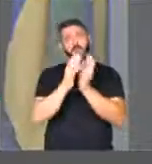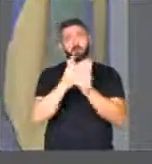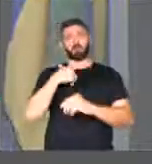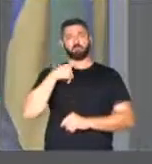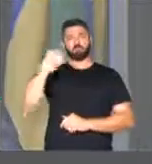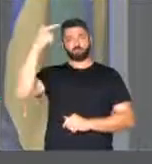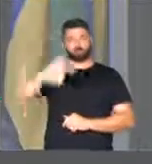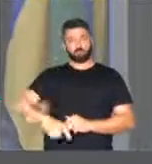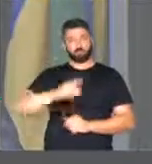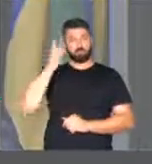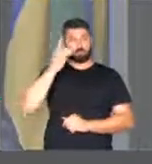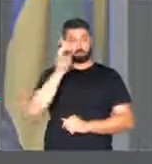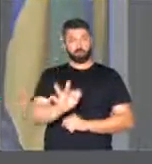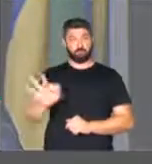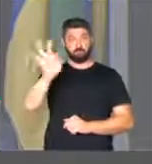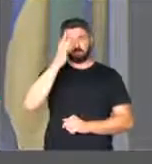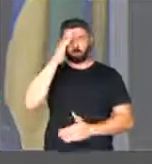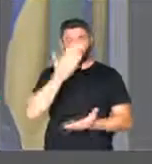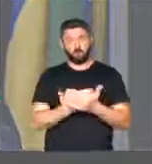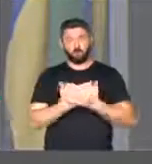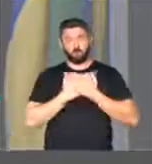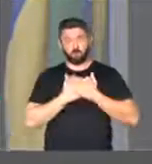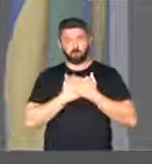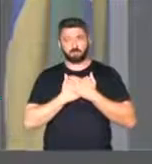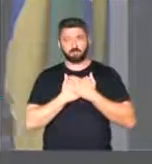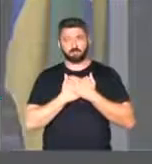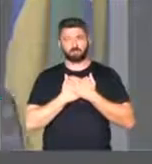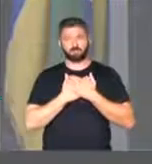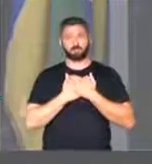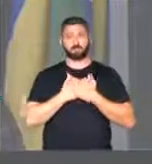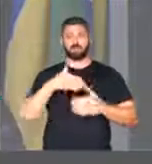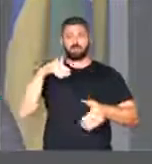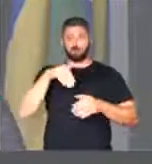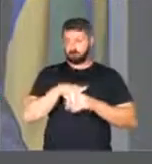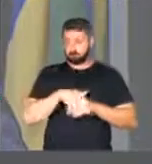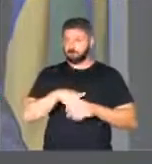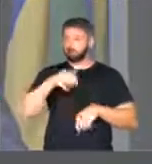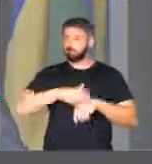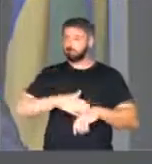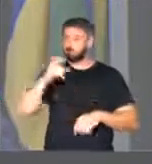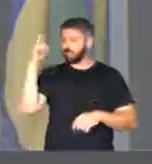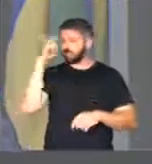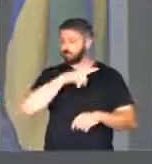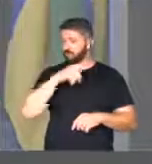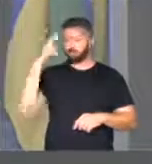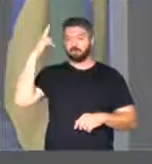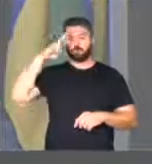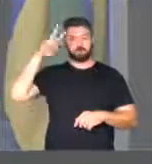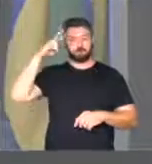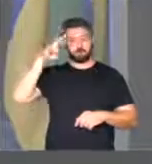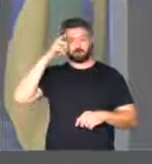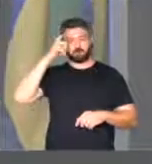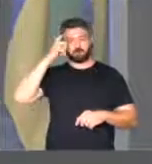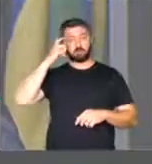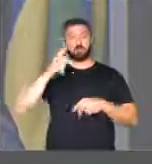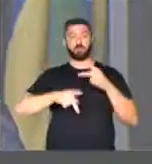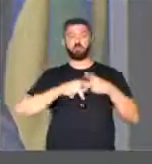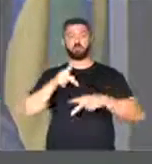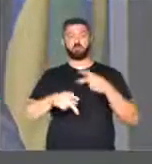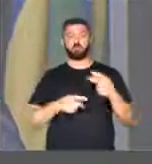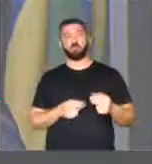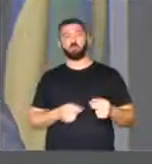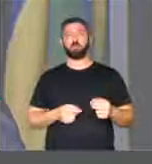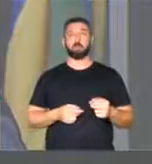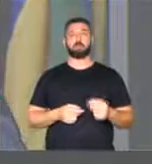Pernambuco. Muito obrigado a cada um que confiou numa eleição, sem dúvida, das mais difíceis da história, onde a